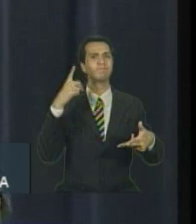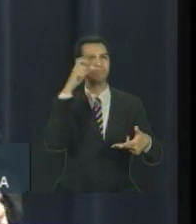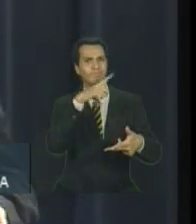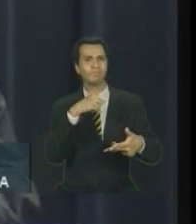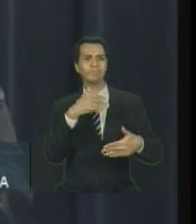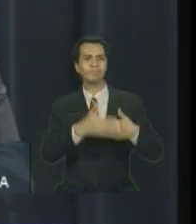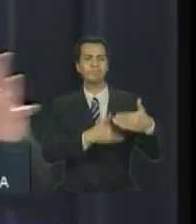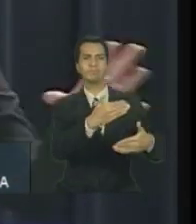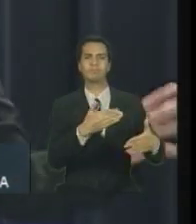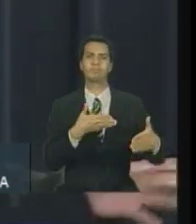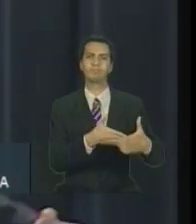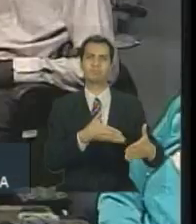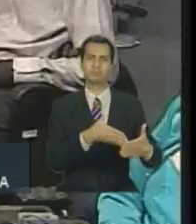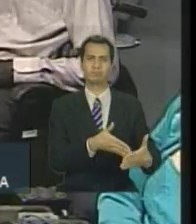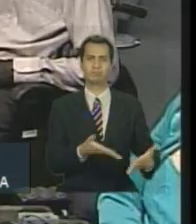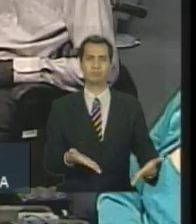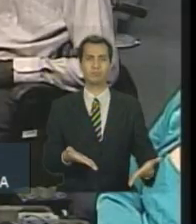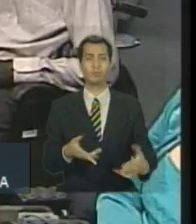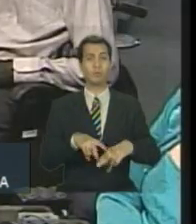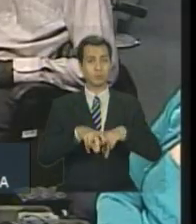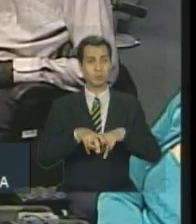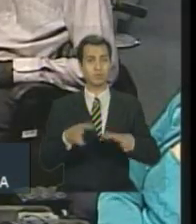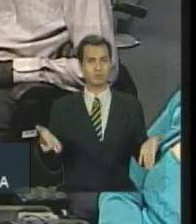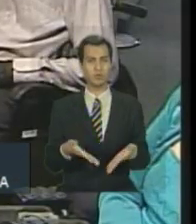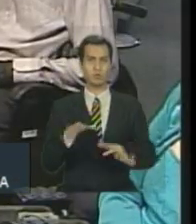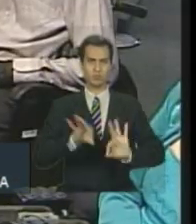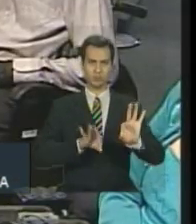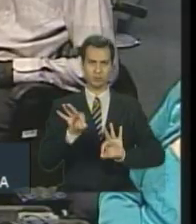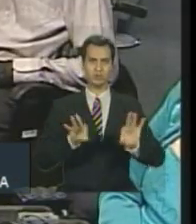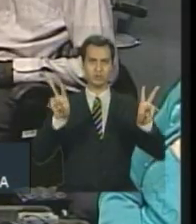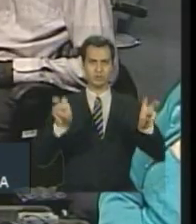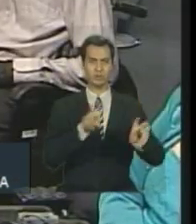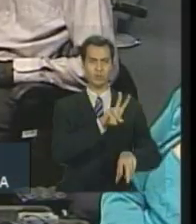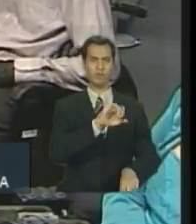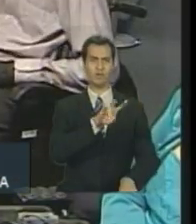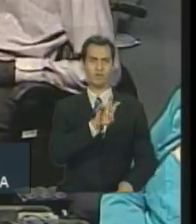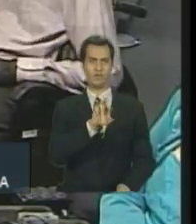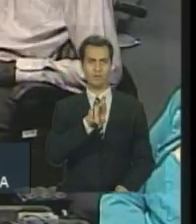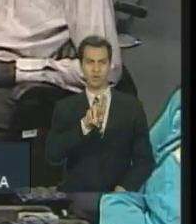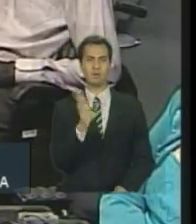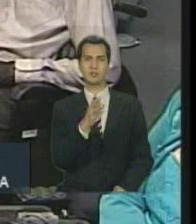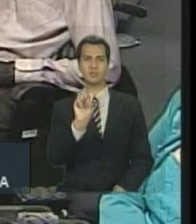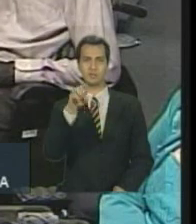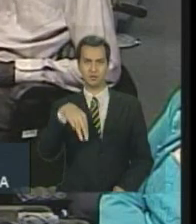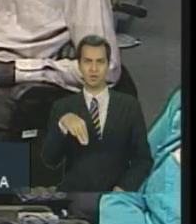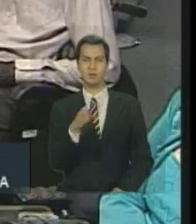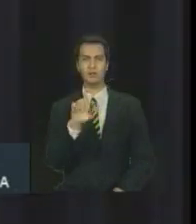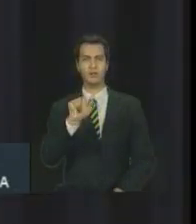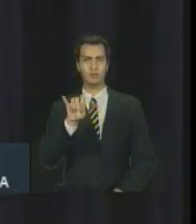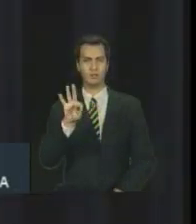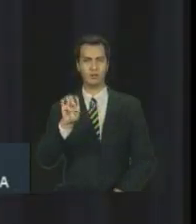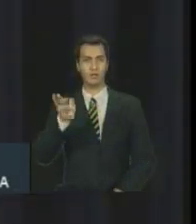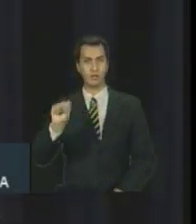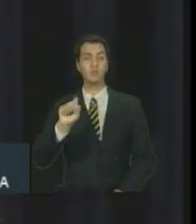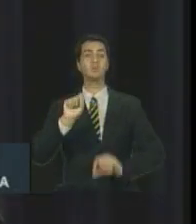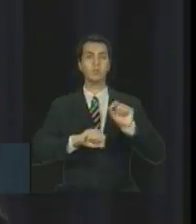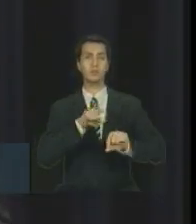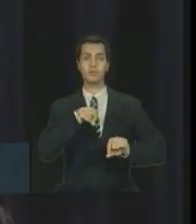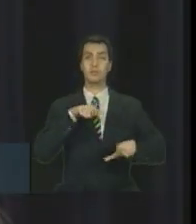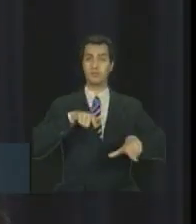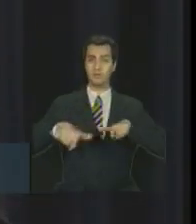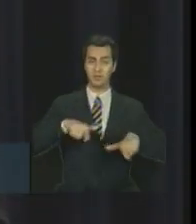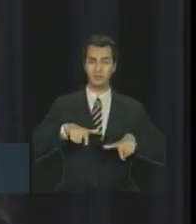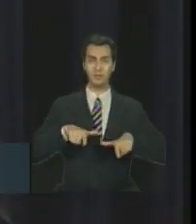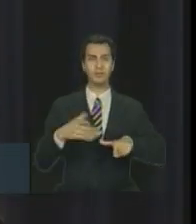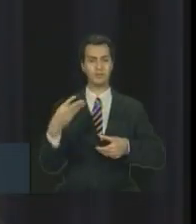Sem Limite é um plano de ação do governo federal e da sociedade brasileira, que envolve, no